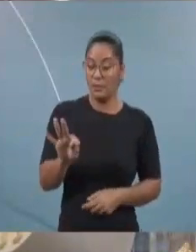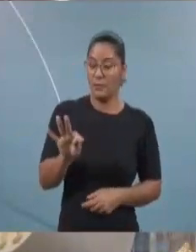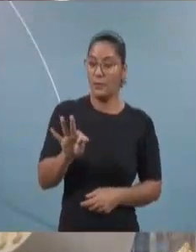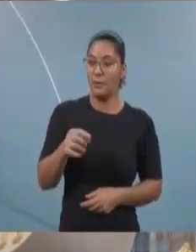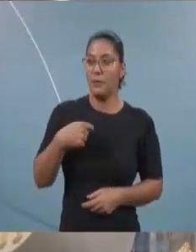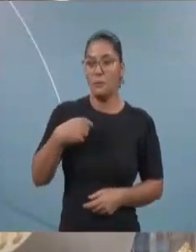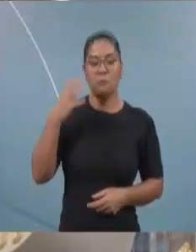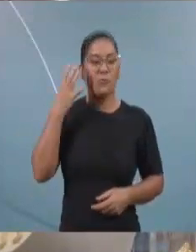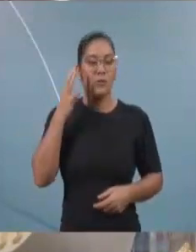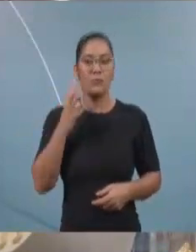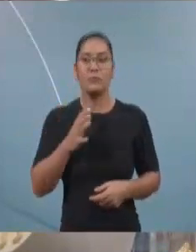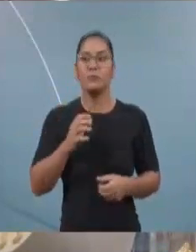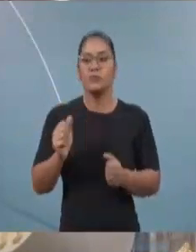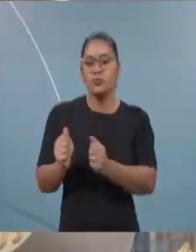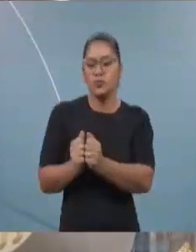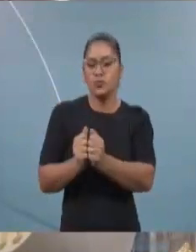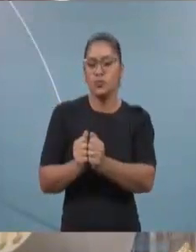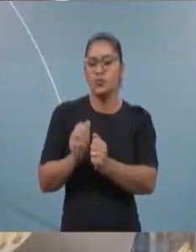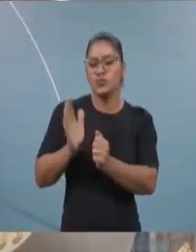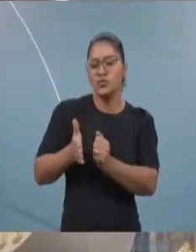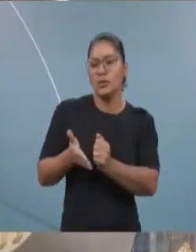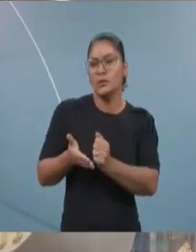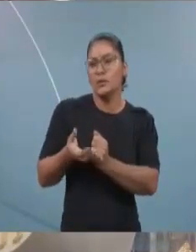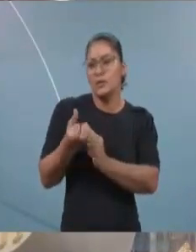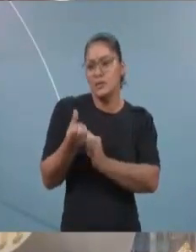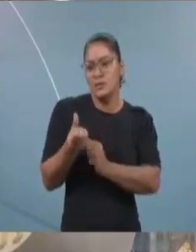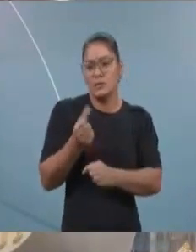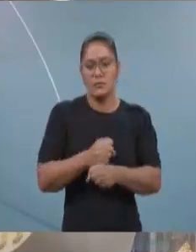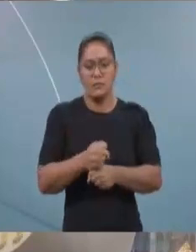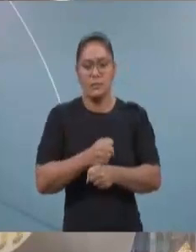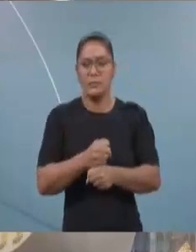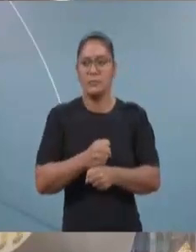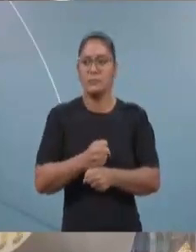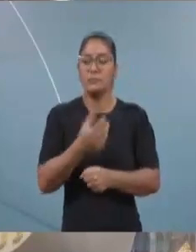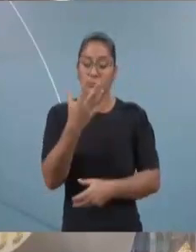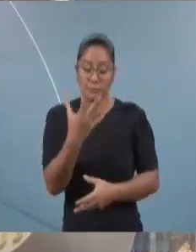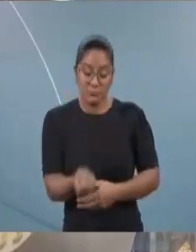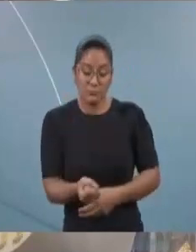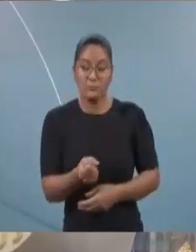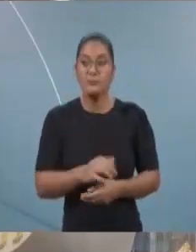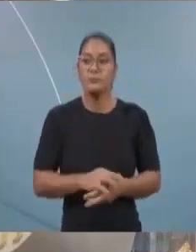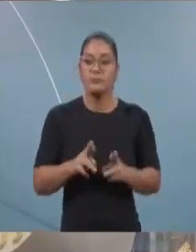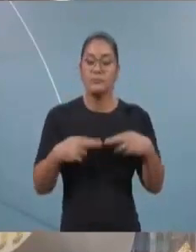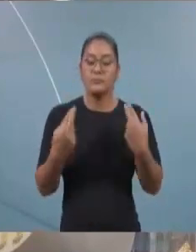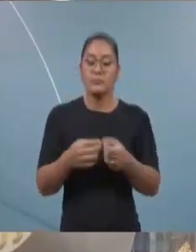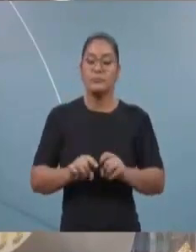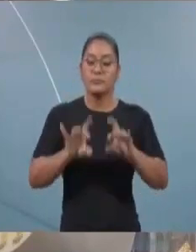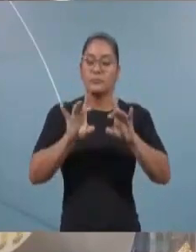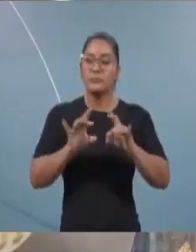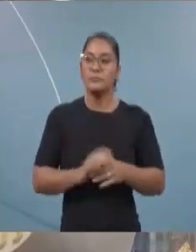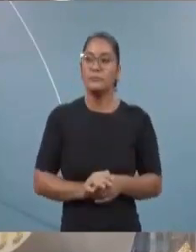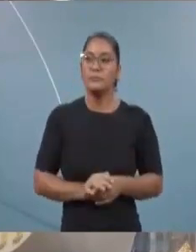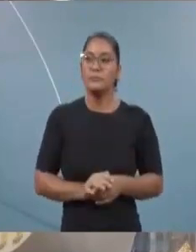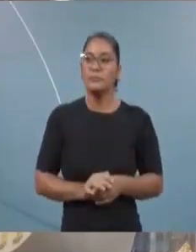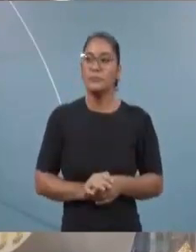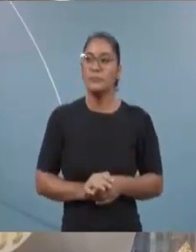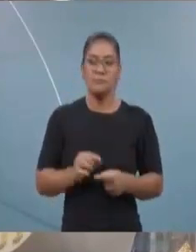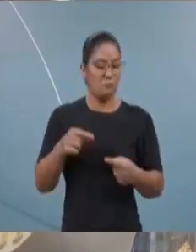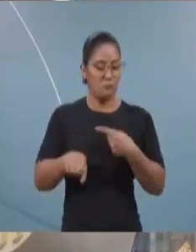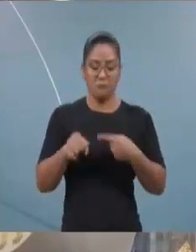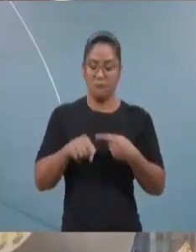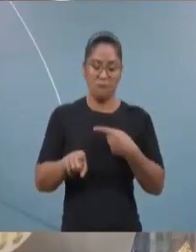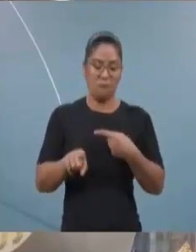e zodo estamos aqui juntos já estamos no sexto ano já aprovamos matéria aqui sessão solene que a gente não tinha nenhuma